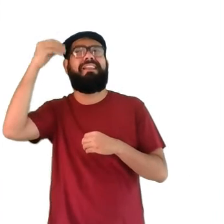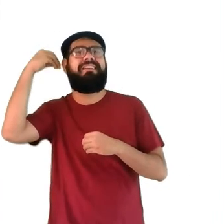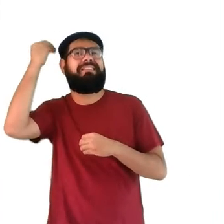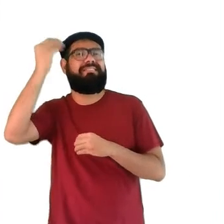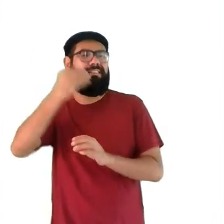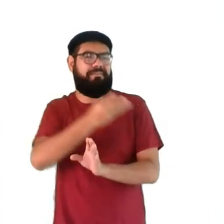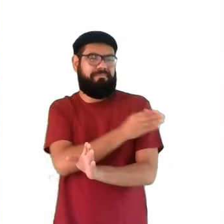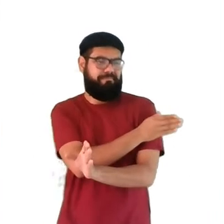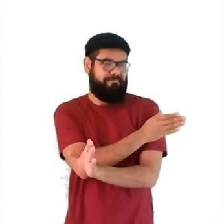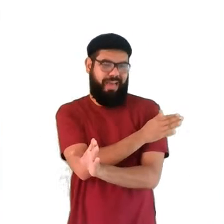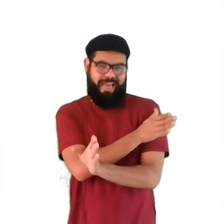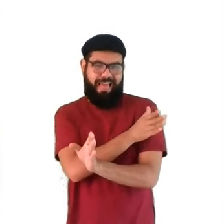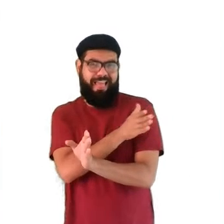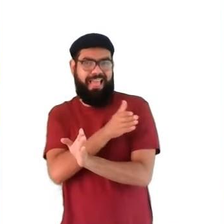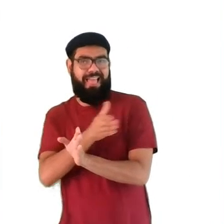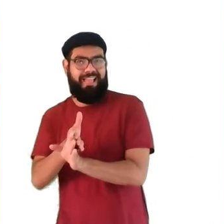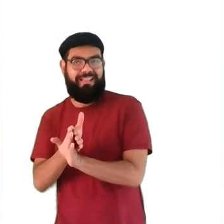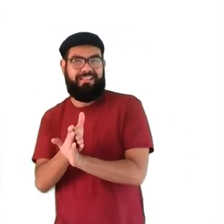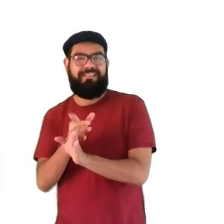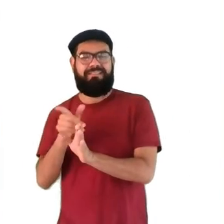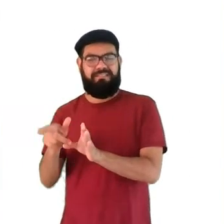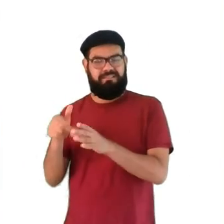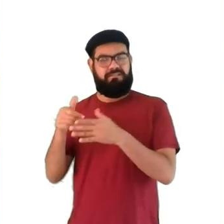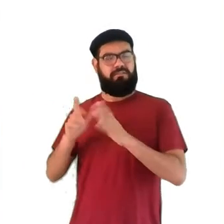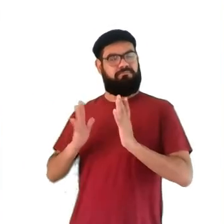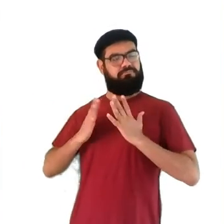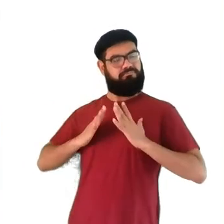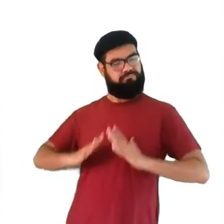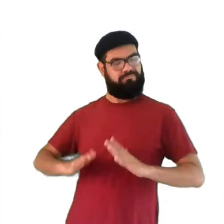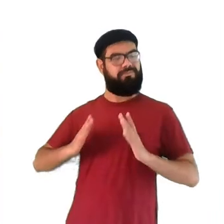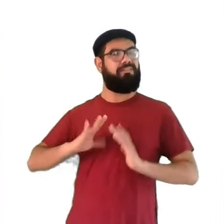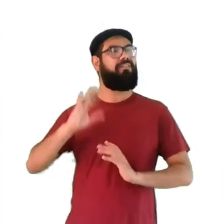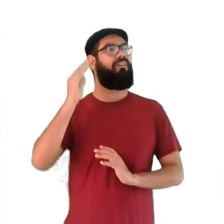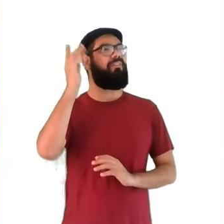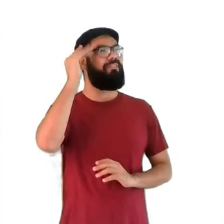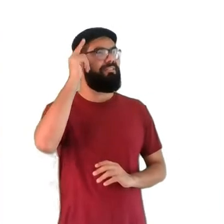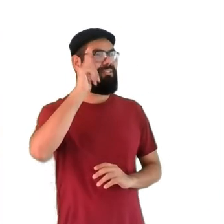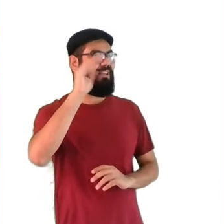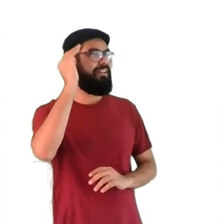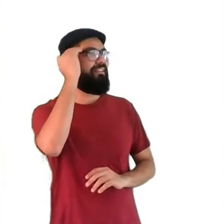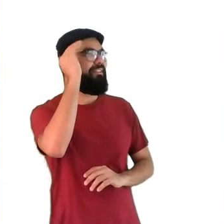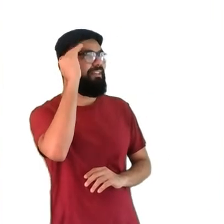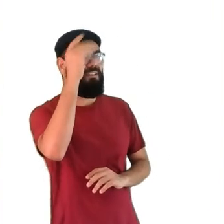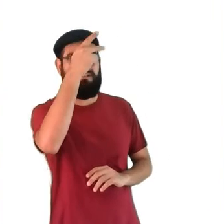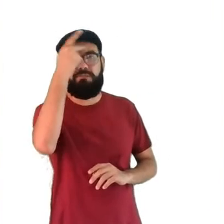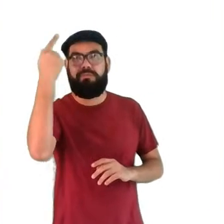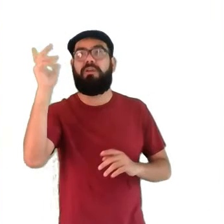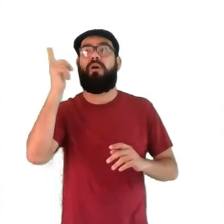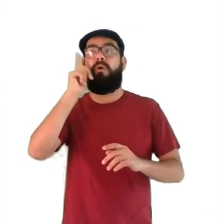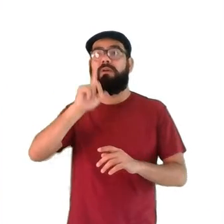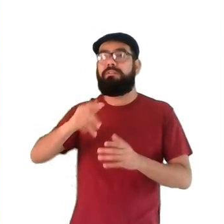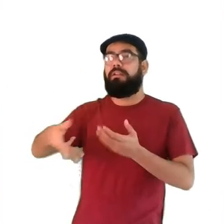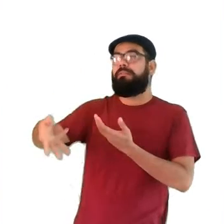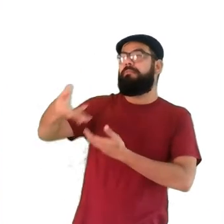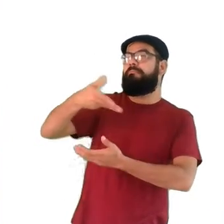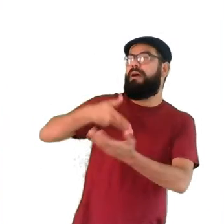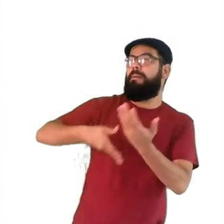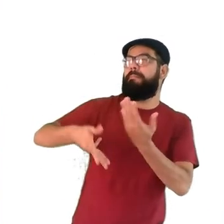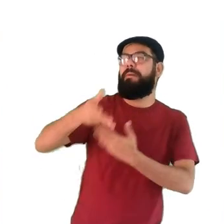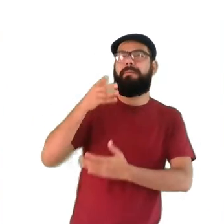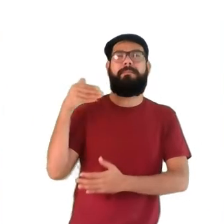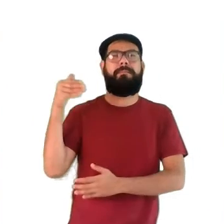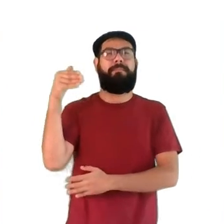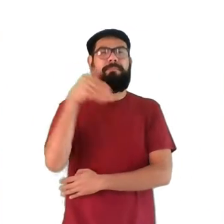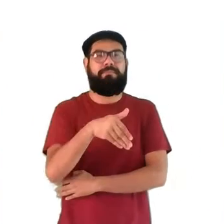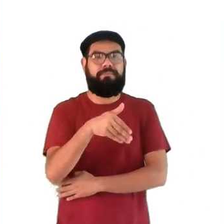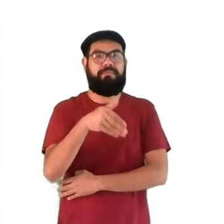mais estabilizada, ela já consegue compreender o outro, ela já consegue participar mais ativamente e com